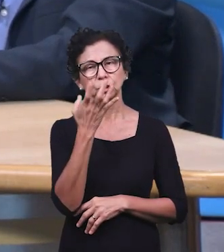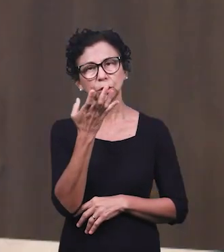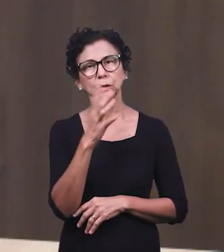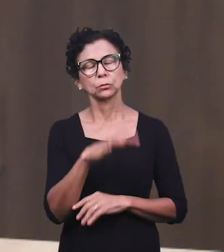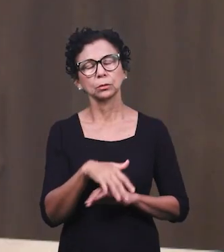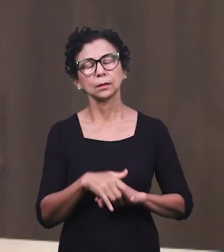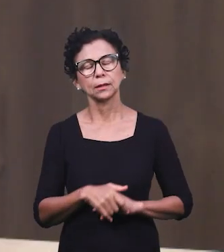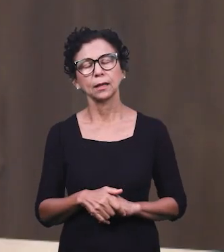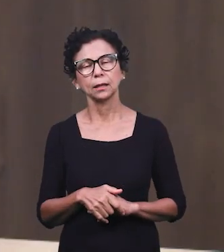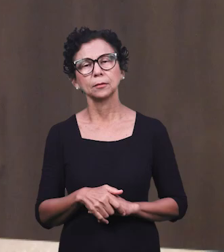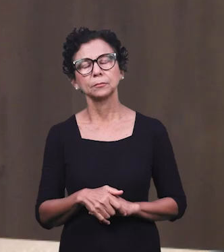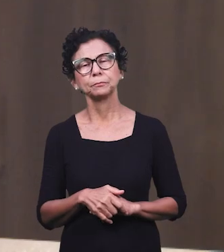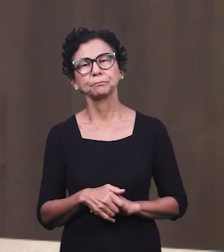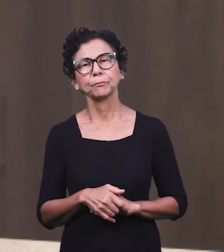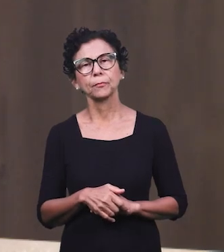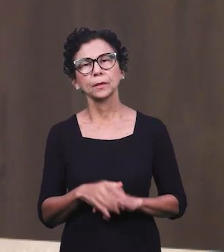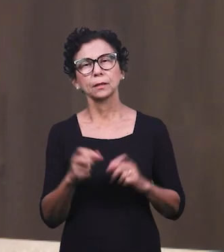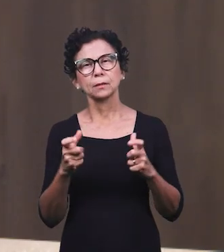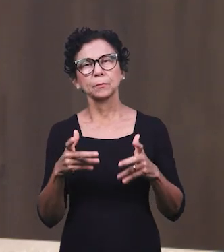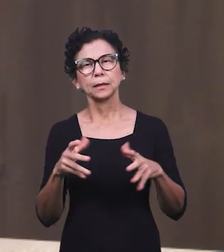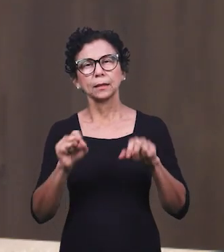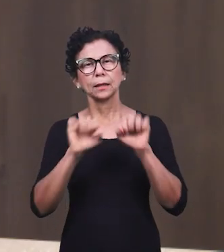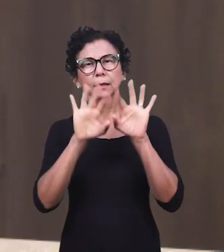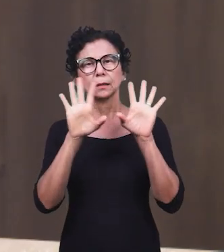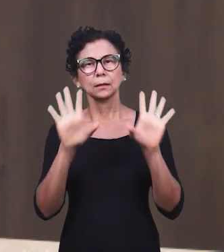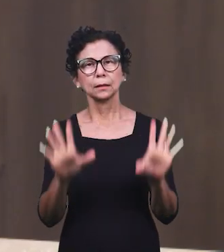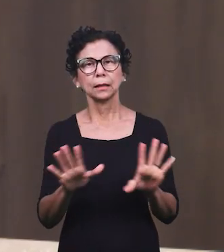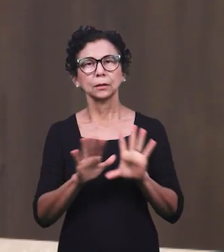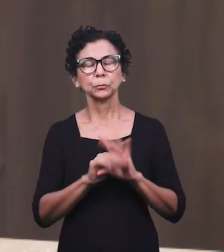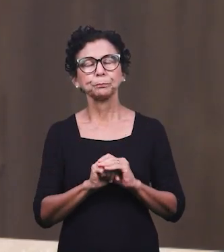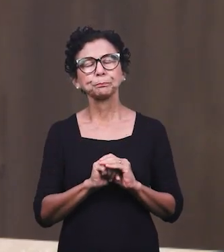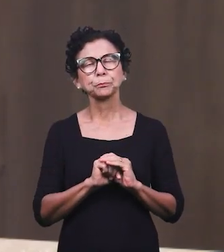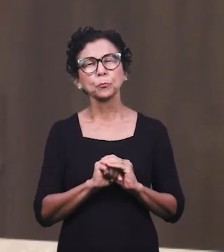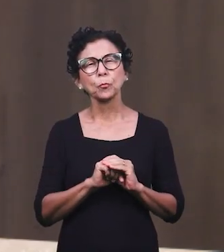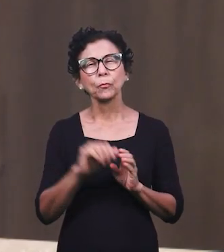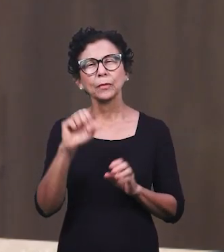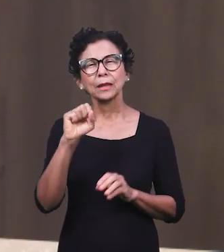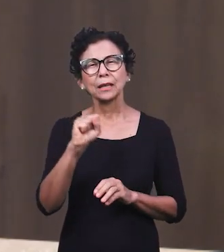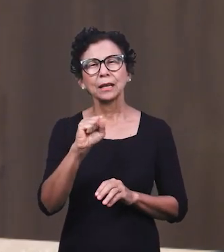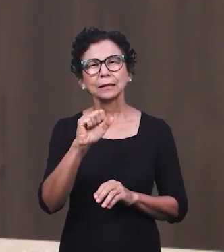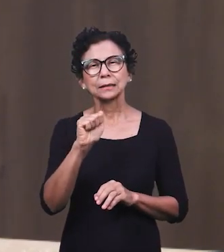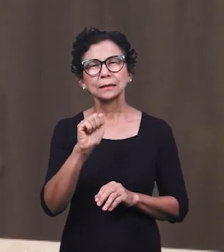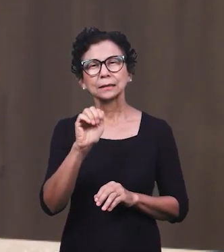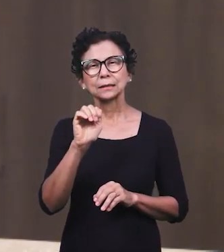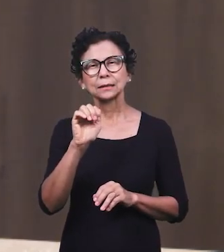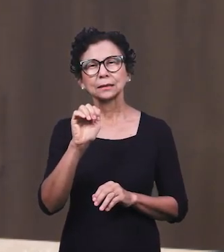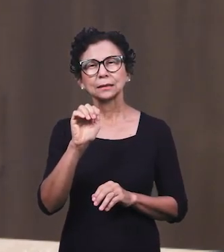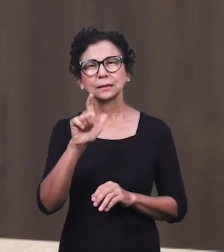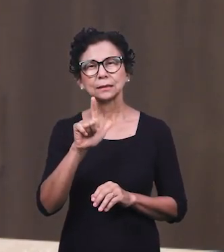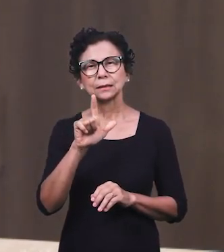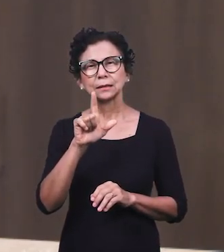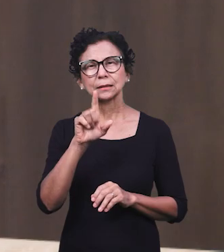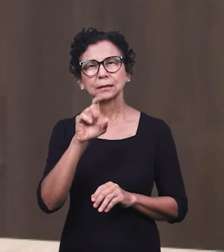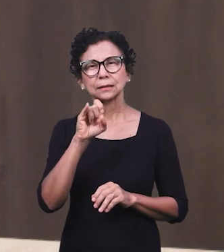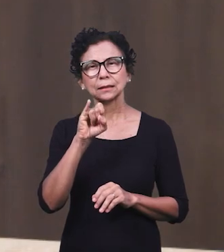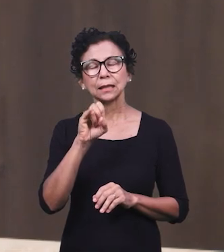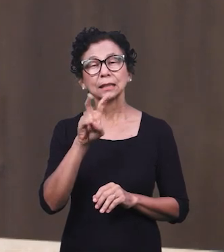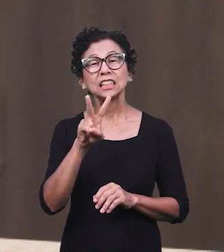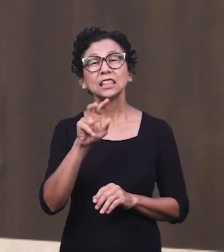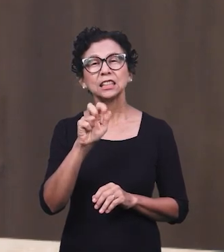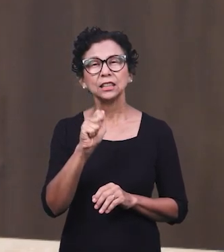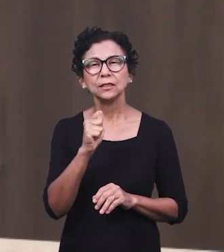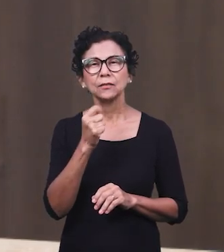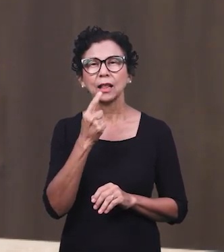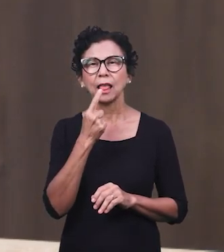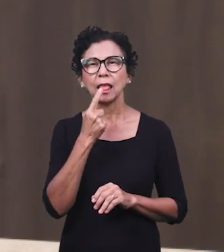um esclarecimento melhor, qual a importância da saliva em nossa boca. Eu sei que o